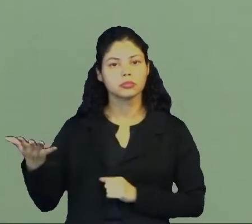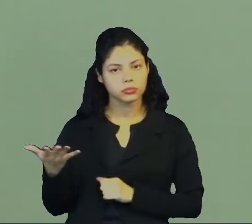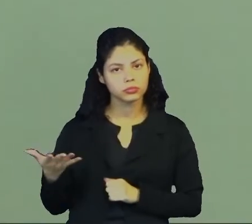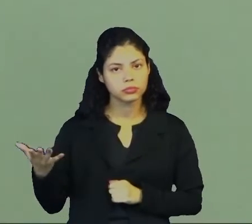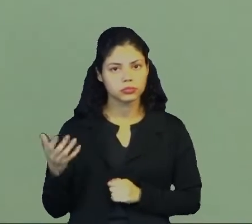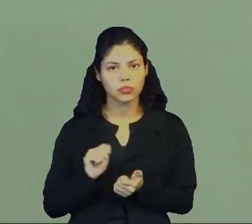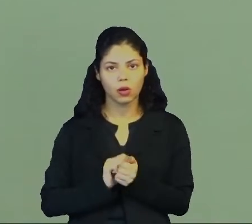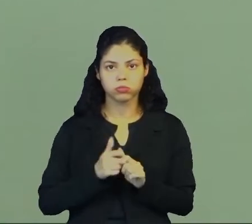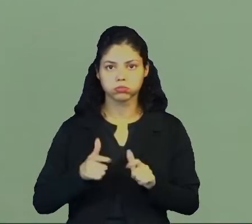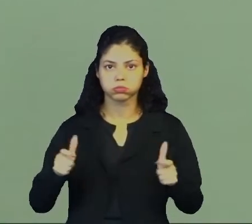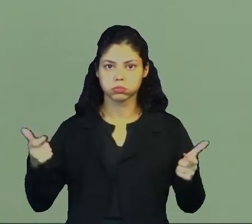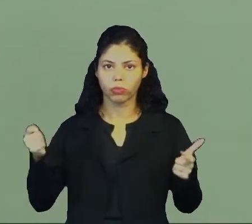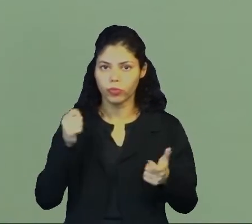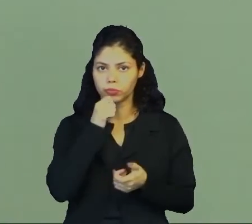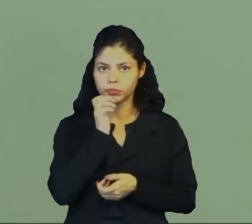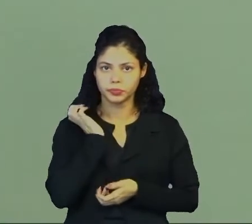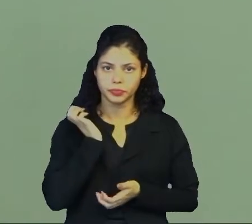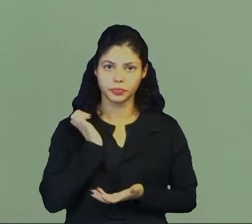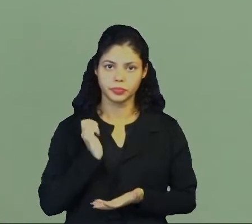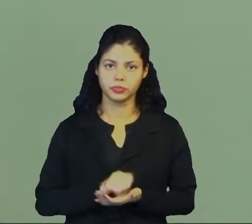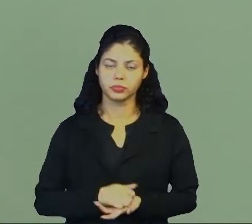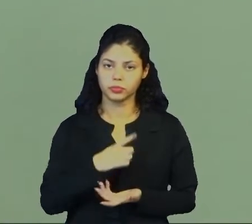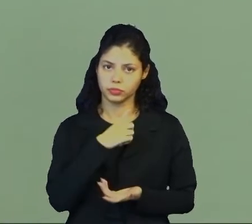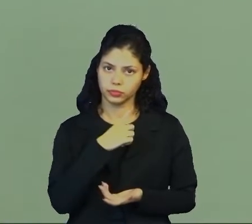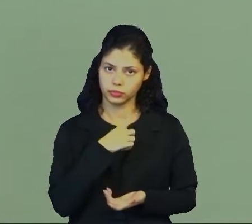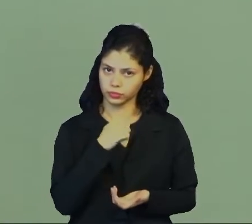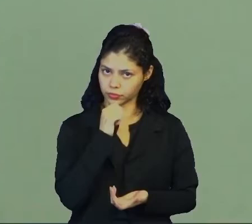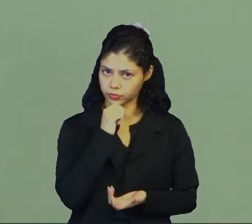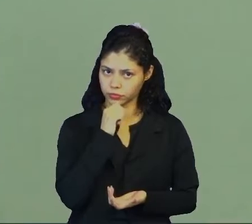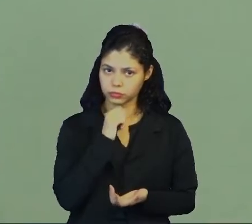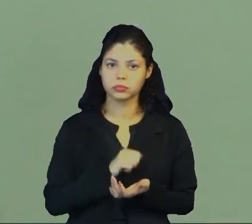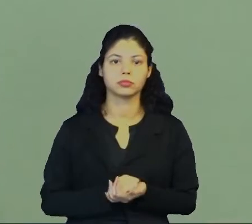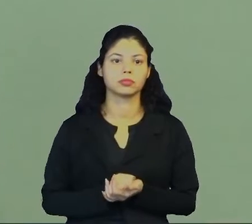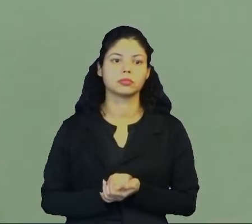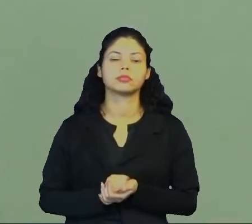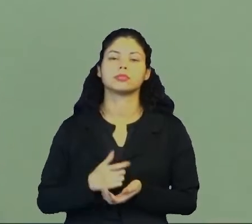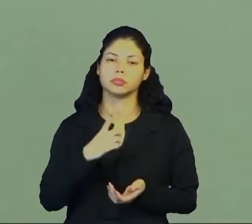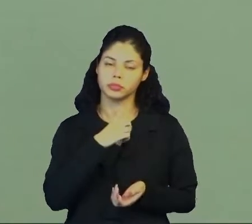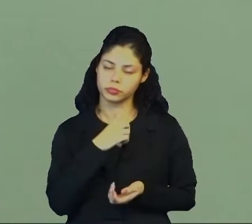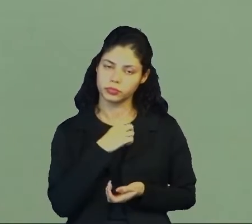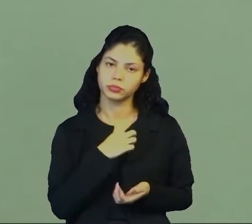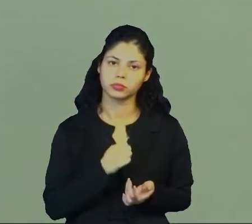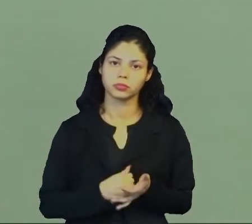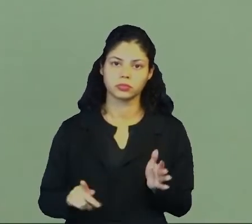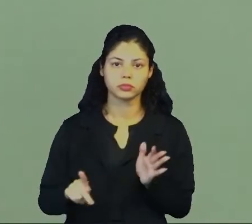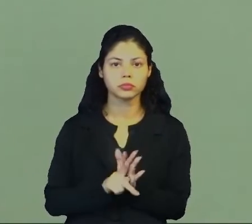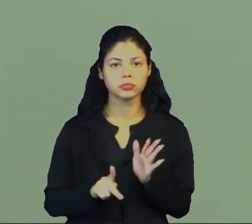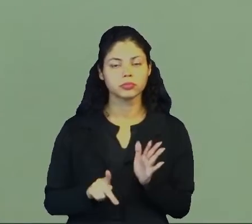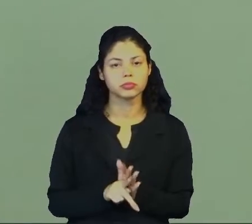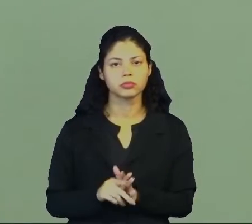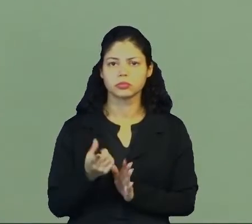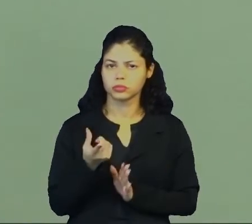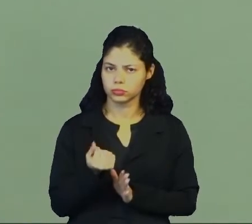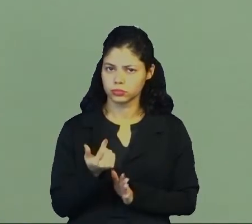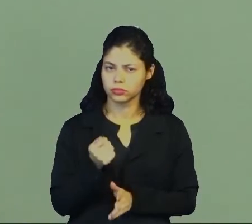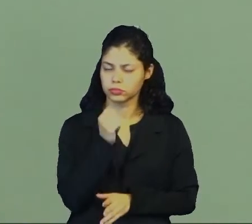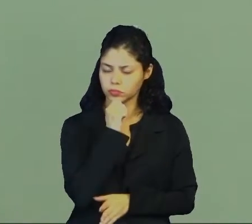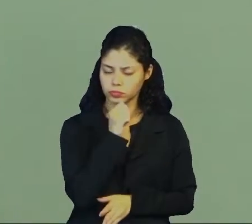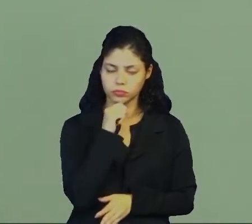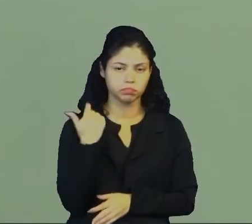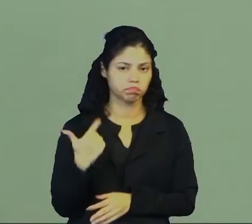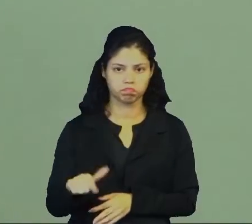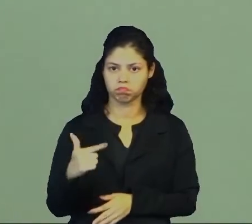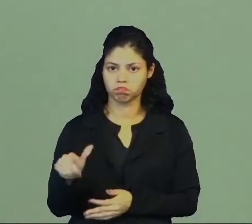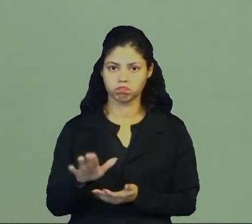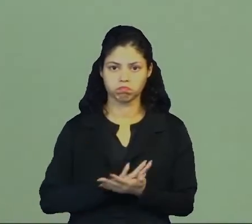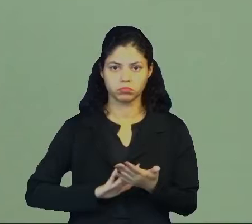né, no acúmulo de riqueza. A gente tinha aí uma burguesia que acumulava riqueza, que era detentora, né, de dinheiro, mas que não